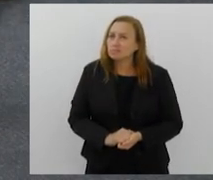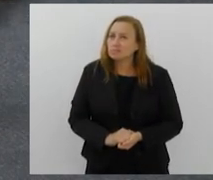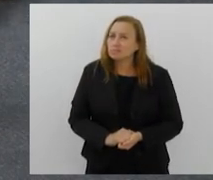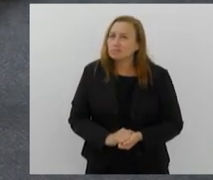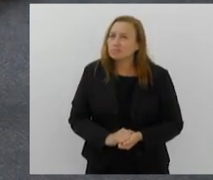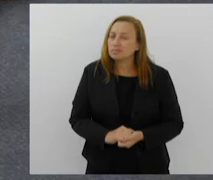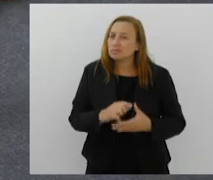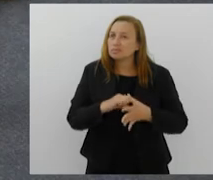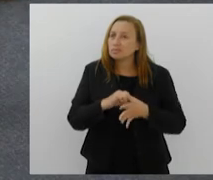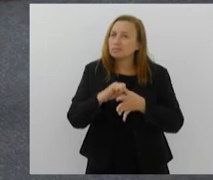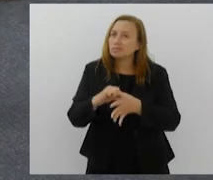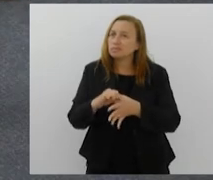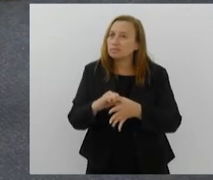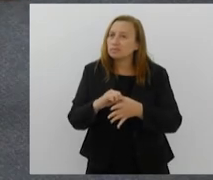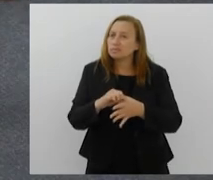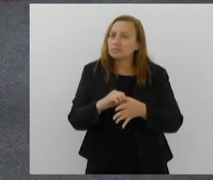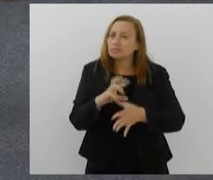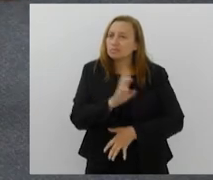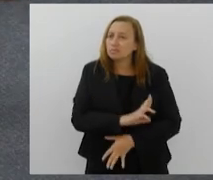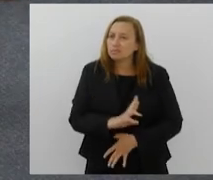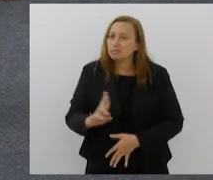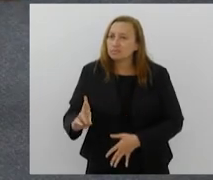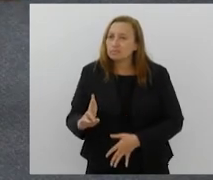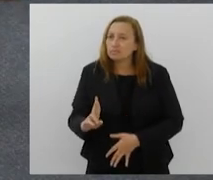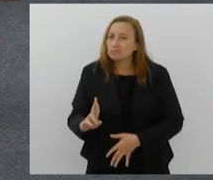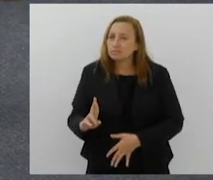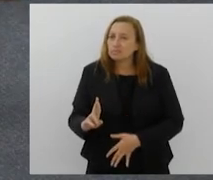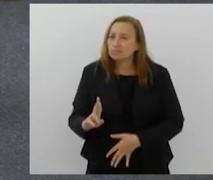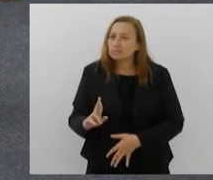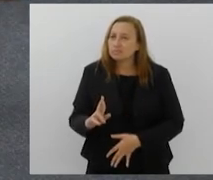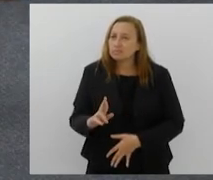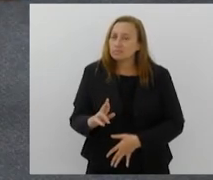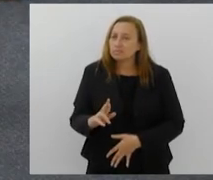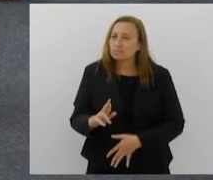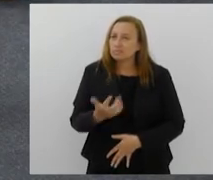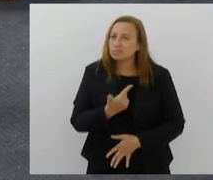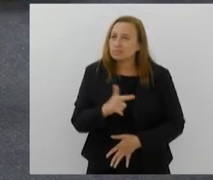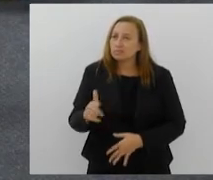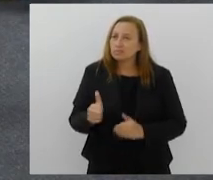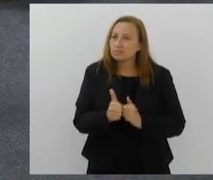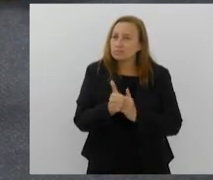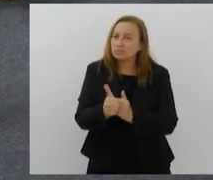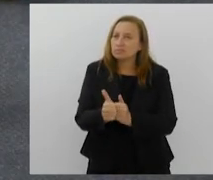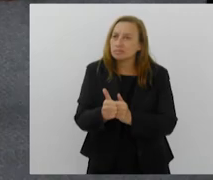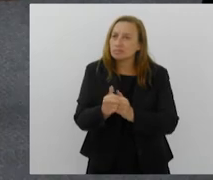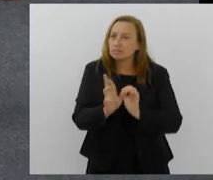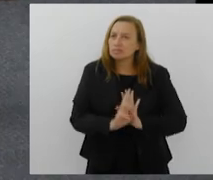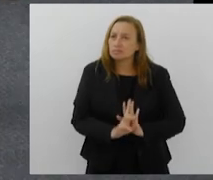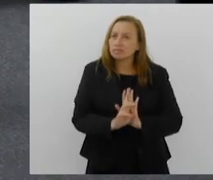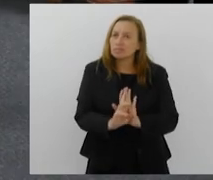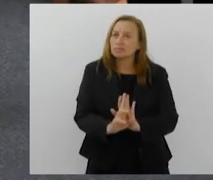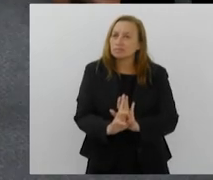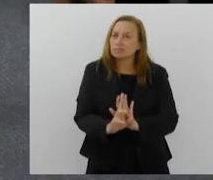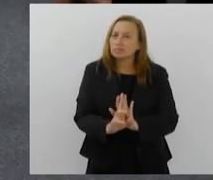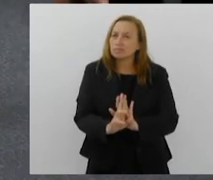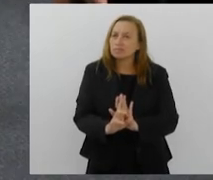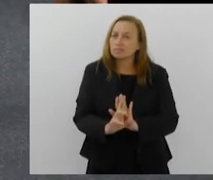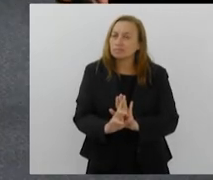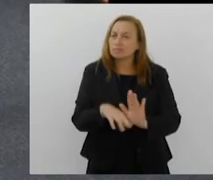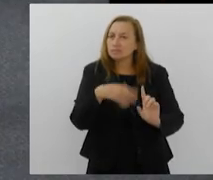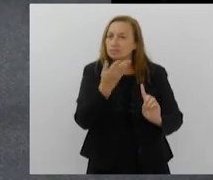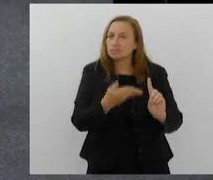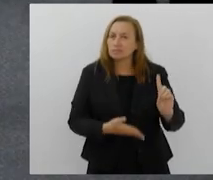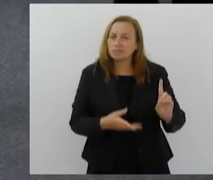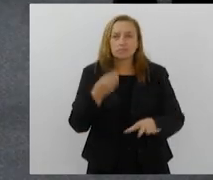os líderes religiosos que ainda não possuem algum segmento de representação no rol das homenagens.